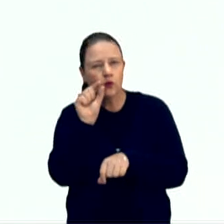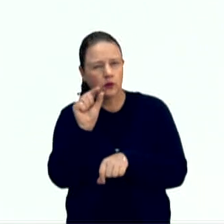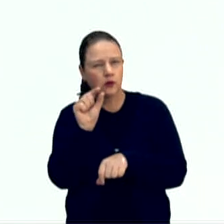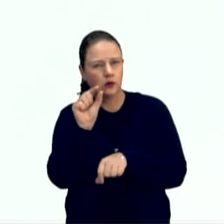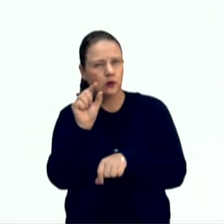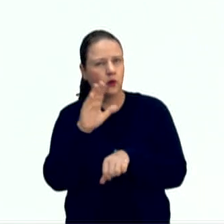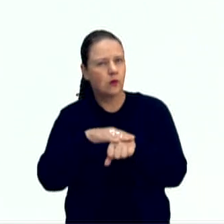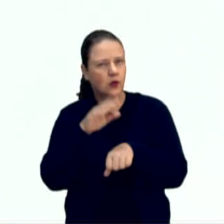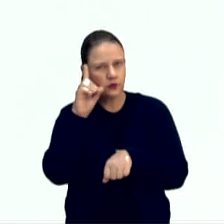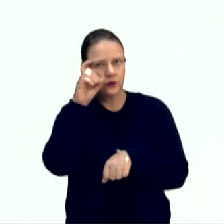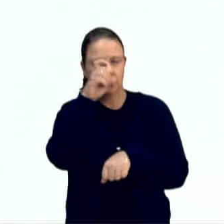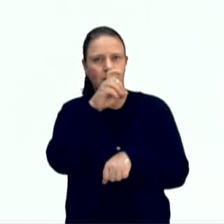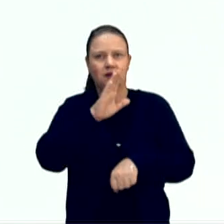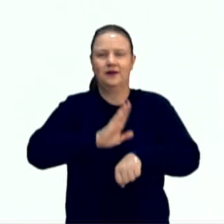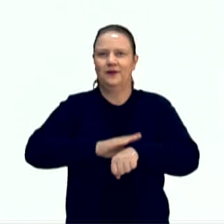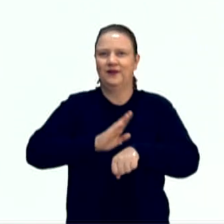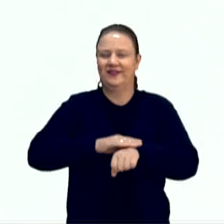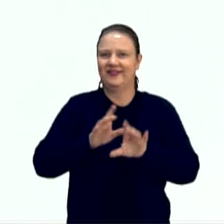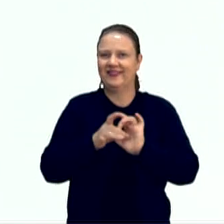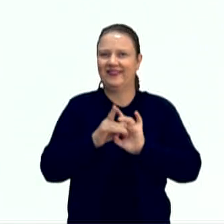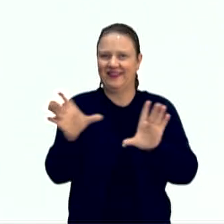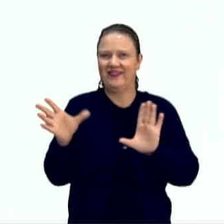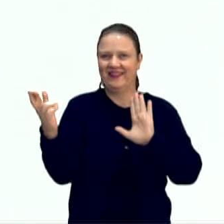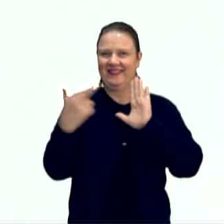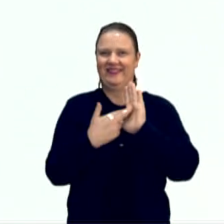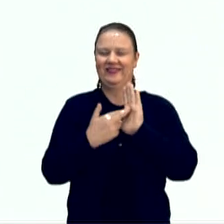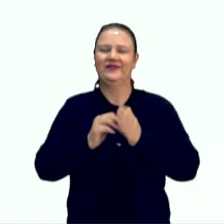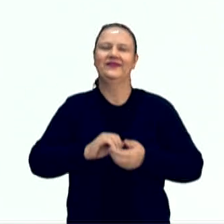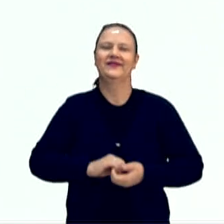elaborada. Vou dar um tempinho aí para você responder.